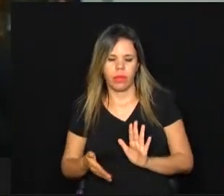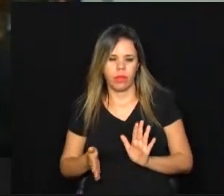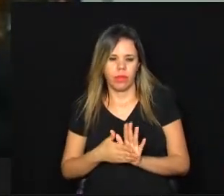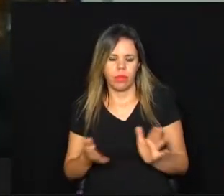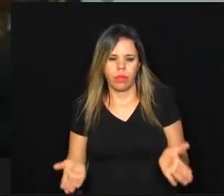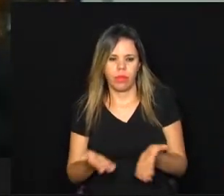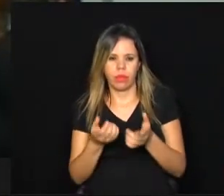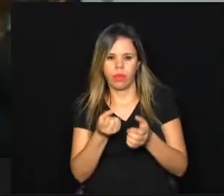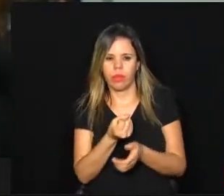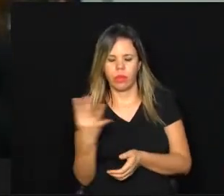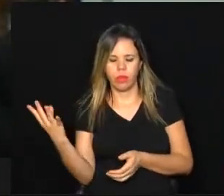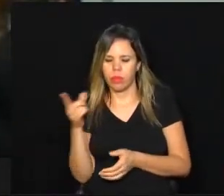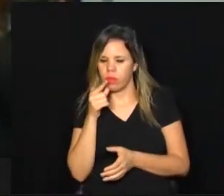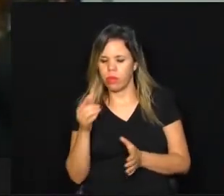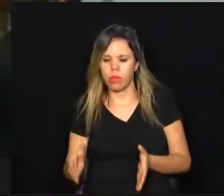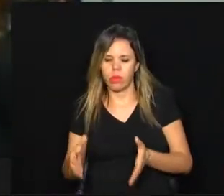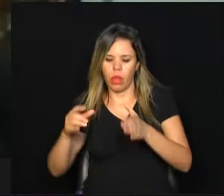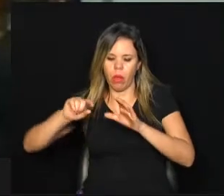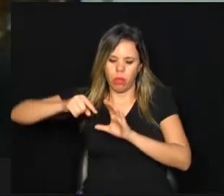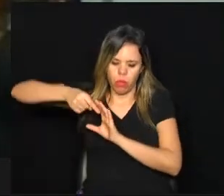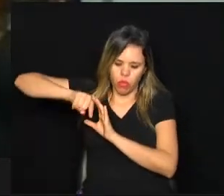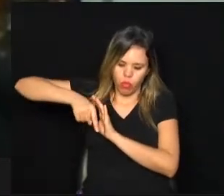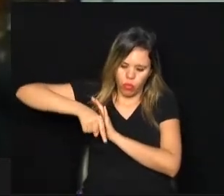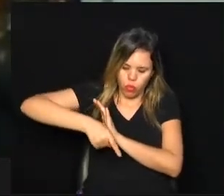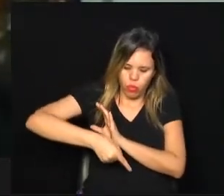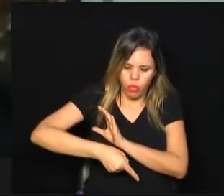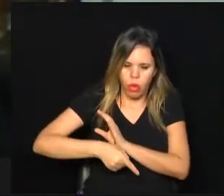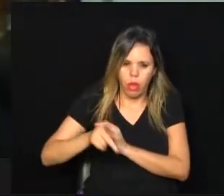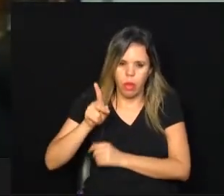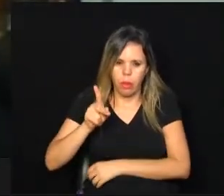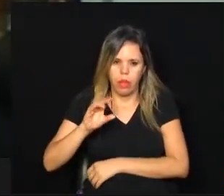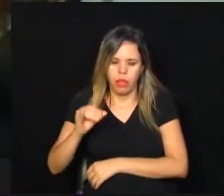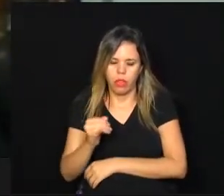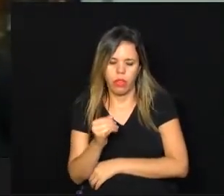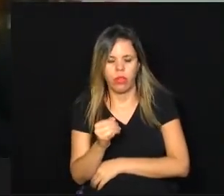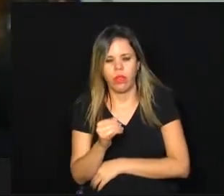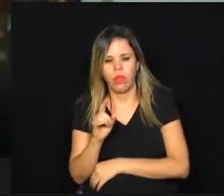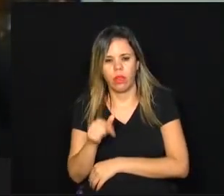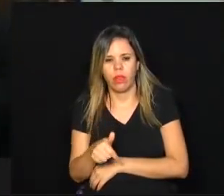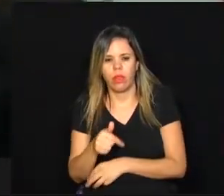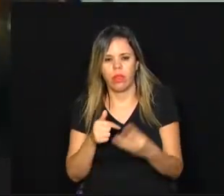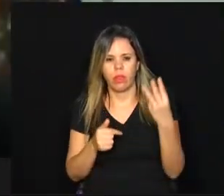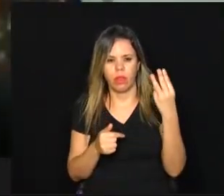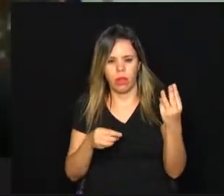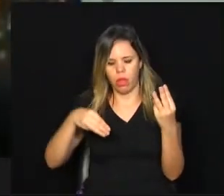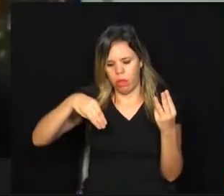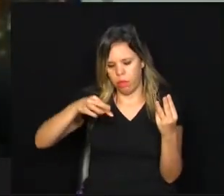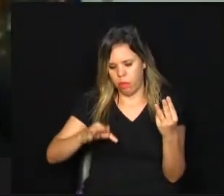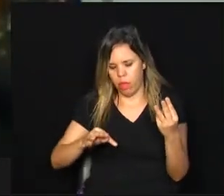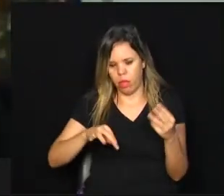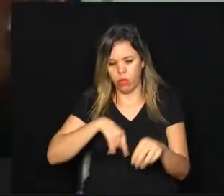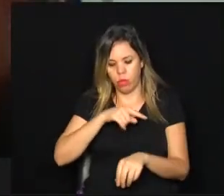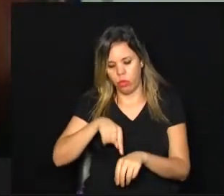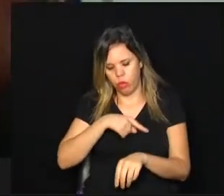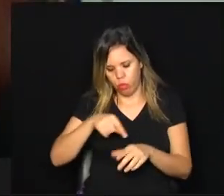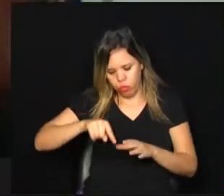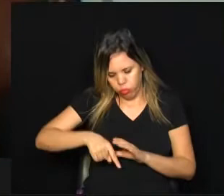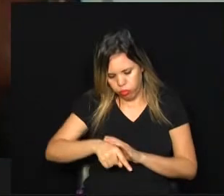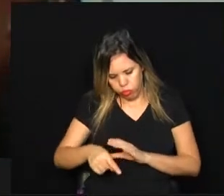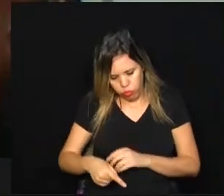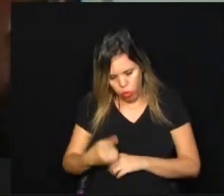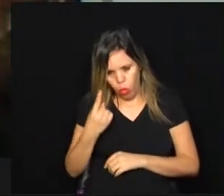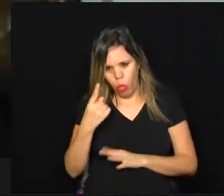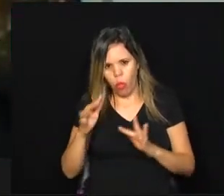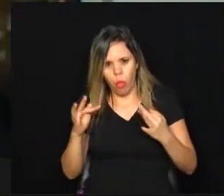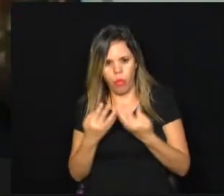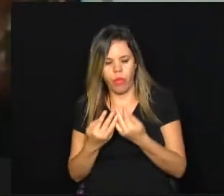média dos poços profundos aqui nas bacias PCJ é de 3 metros cúbicos por hora. Isso abastece uma família